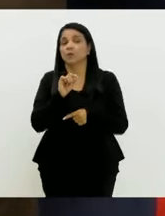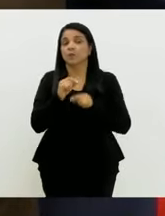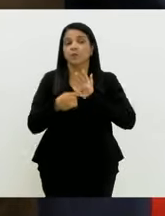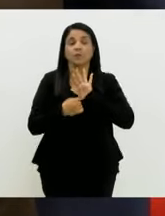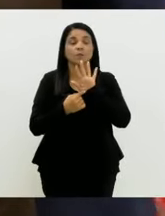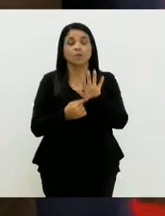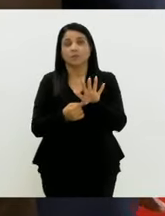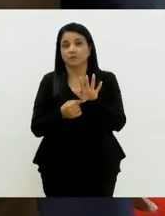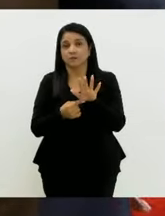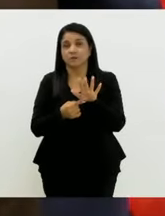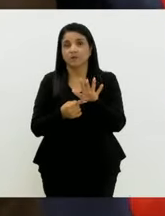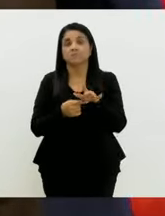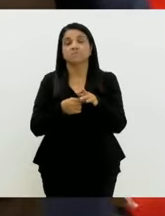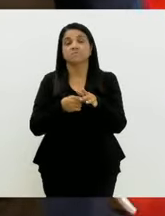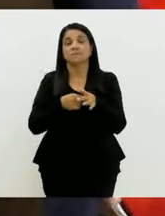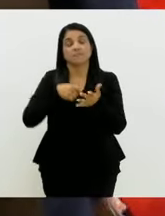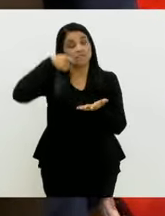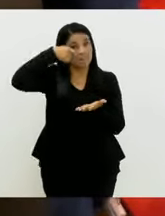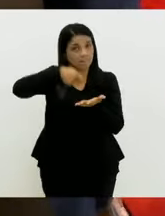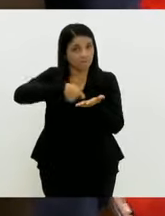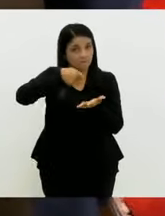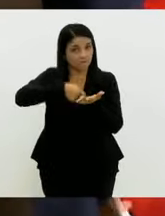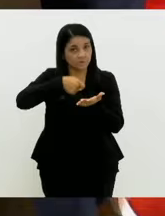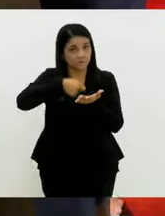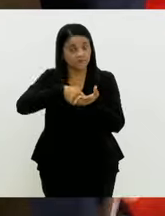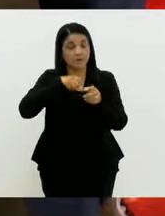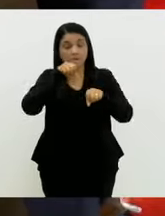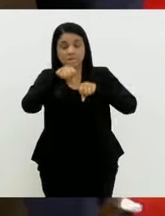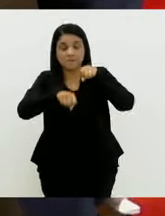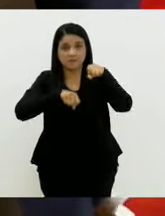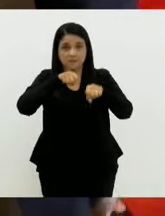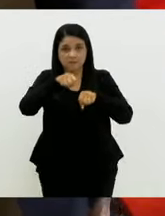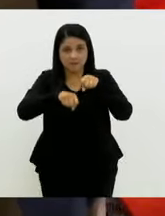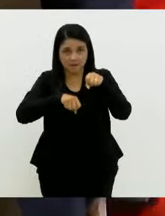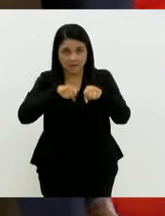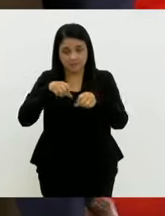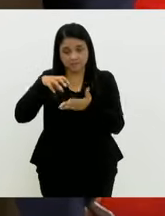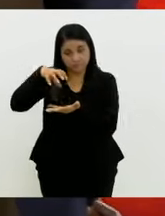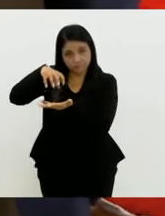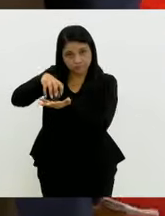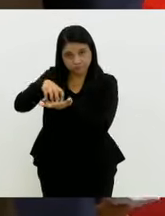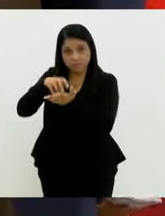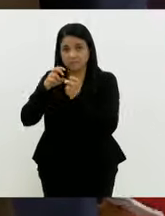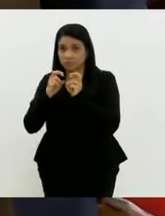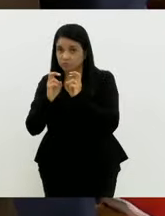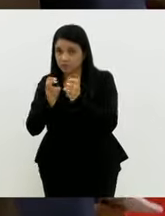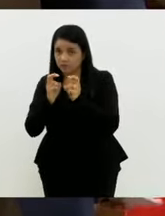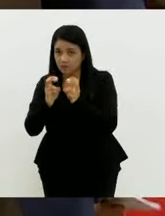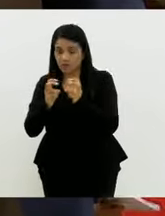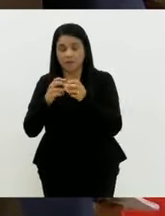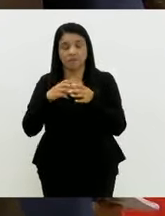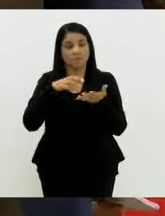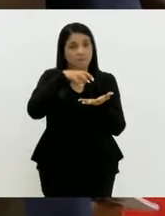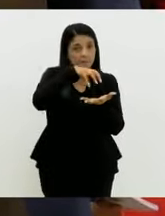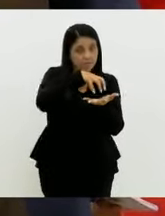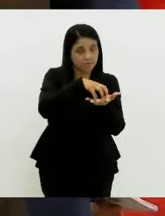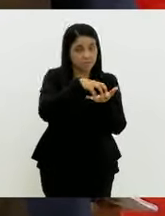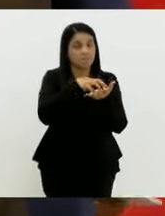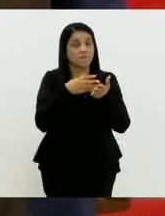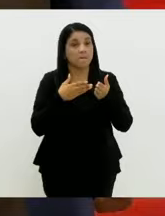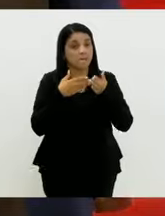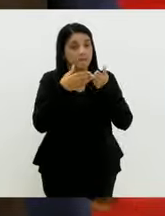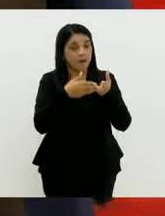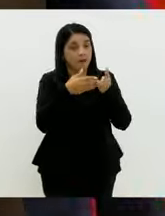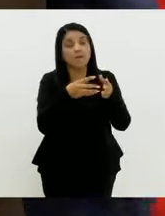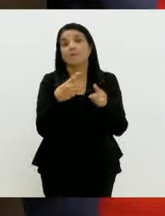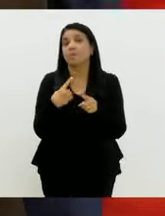haja bicicletários nos terminais de trem, de barcas, etc. Por quê? Porque muitas vezes a pessoa não